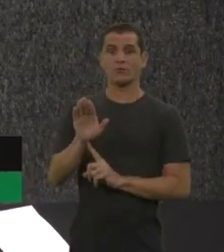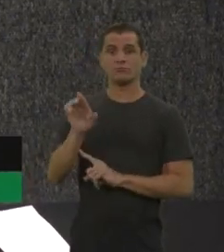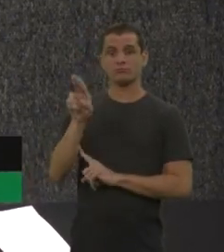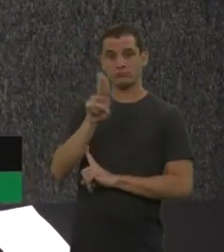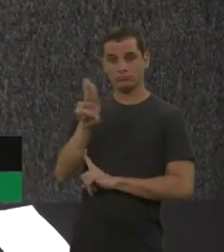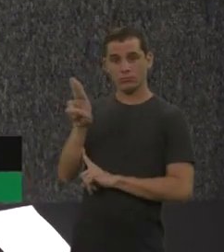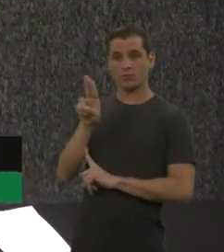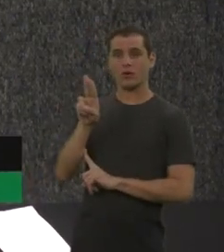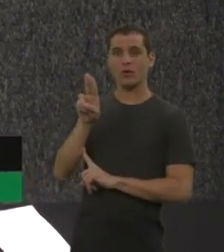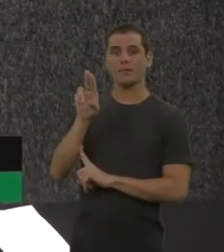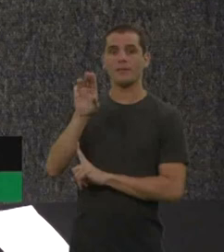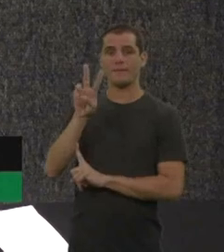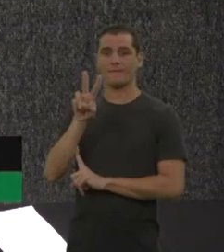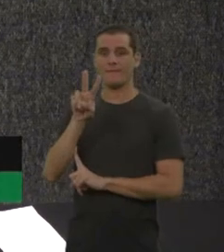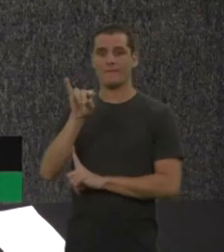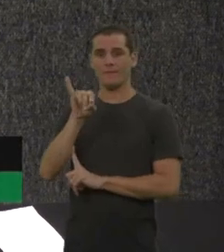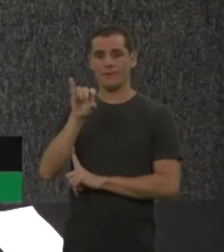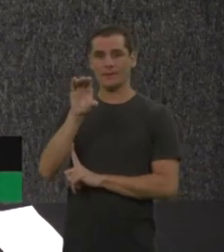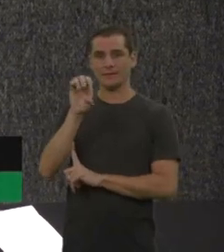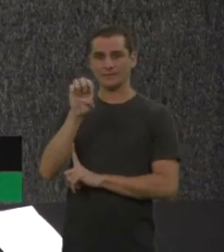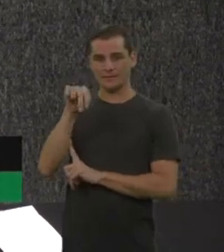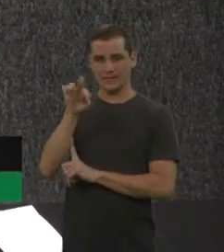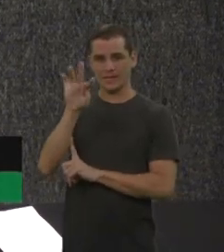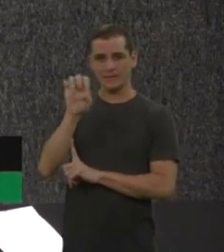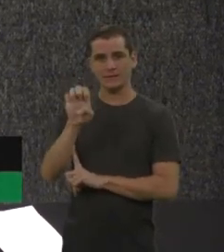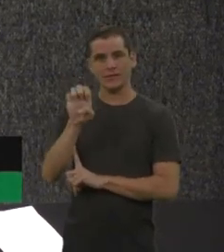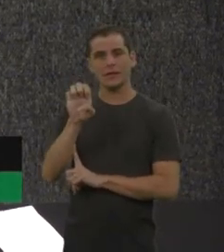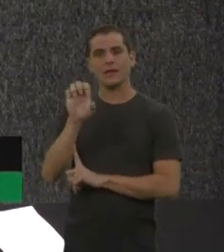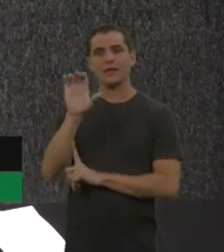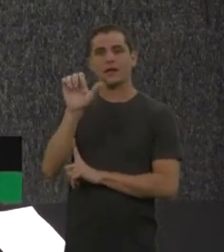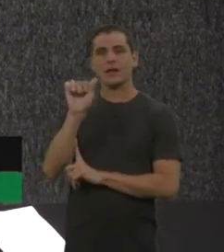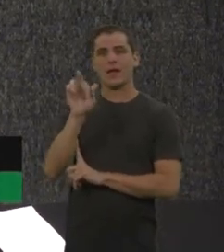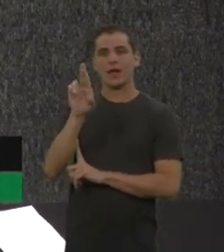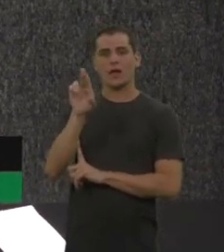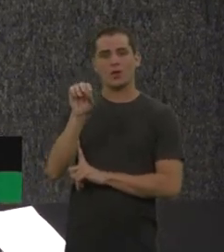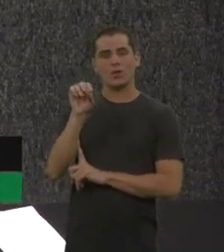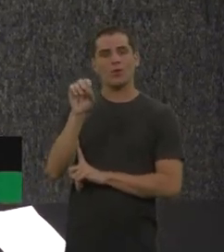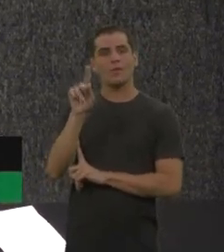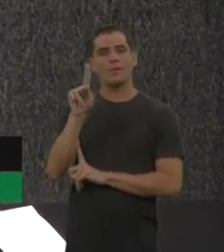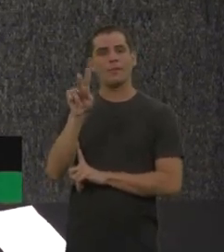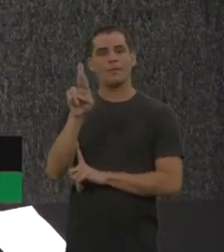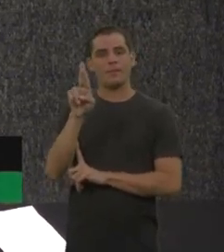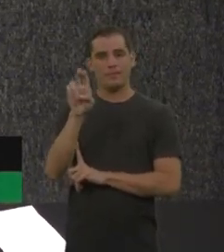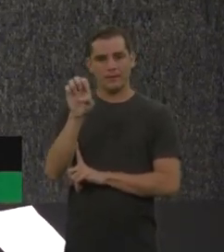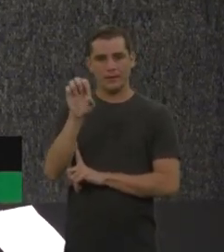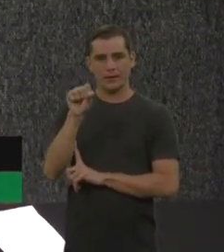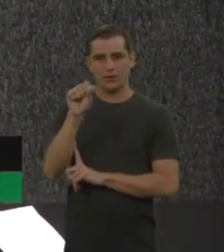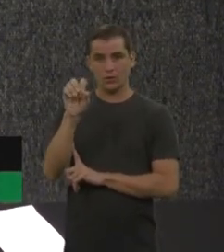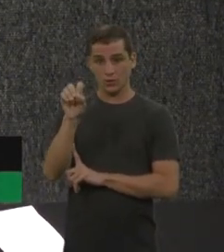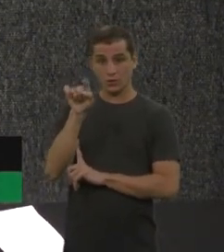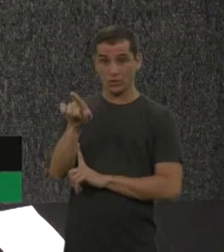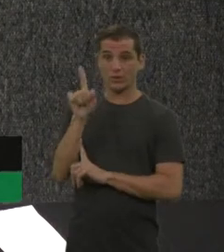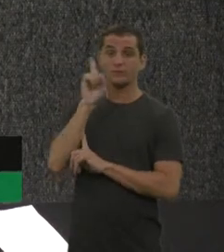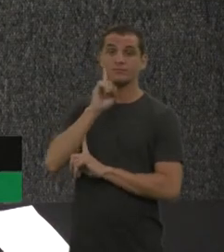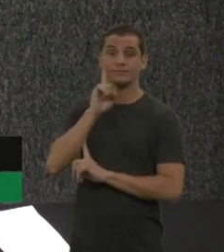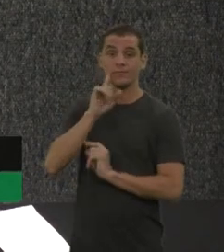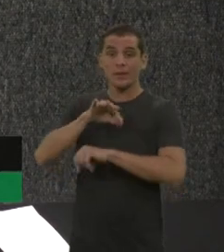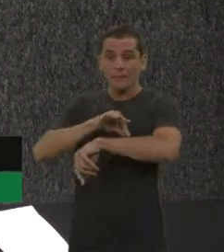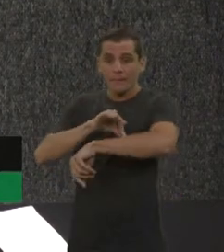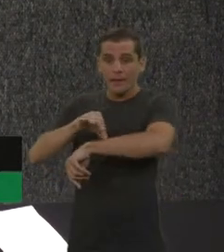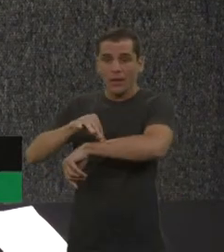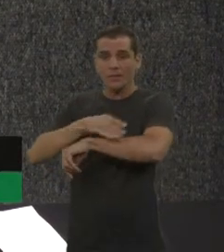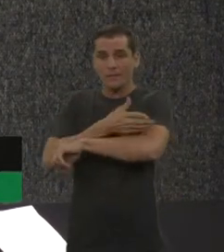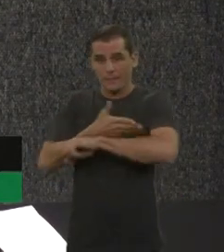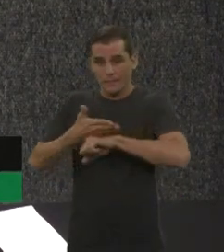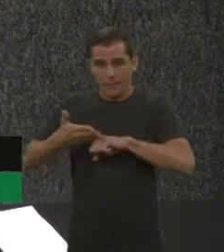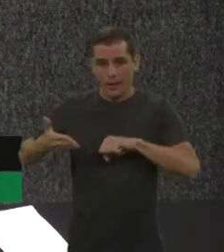a cor da pele branca, cabelos grisalhos, olhos escuros,